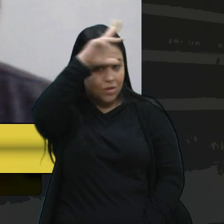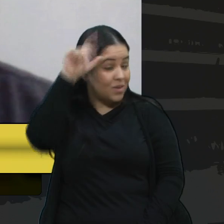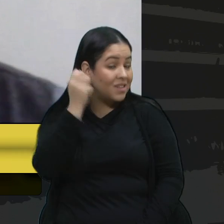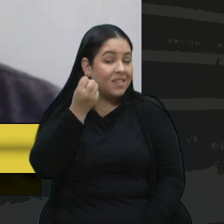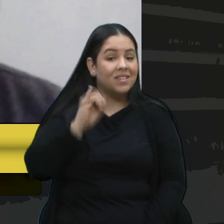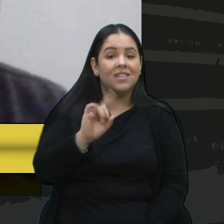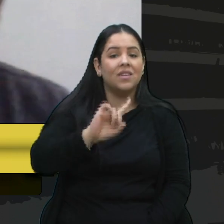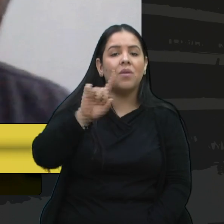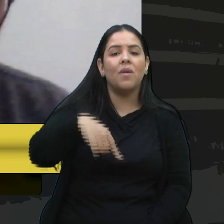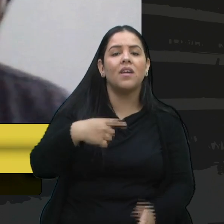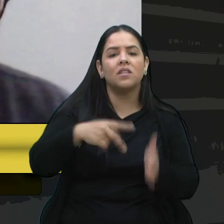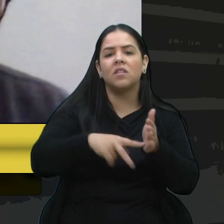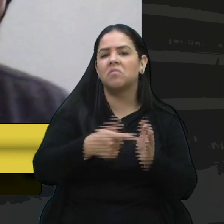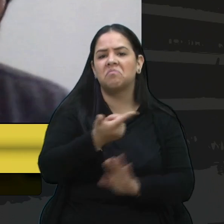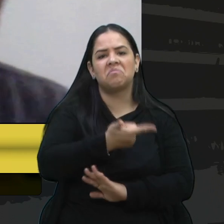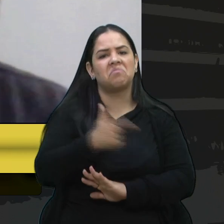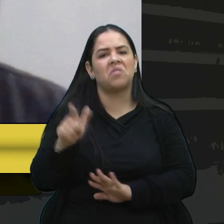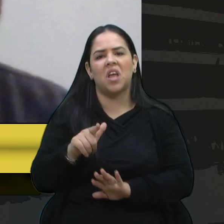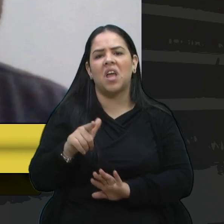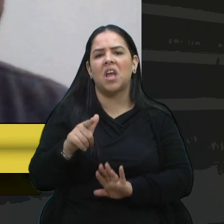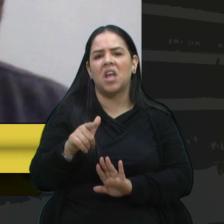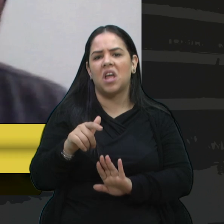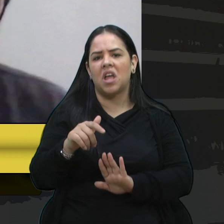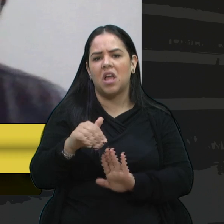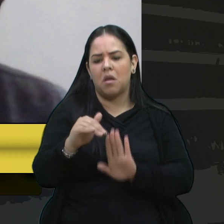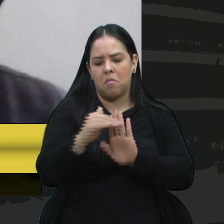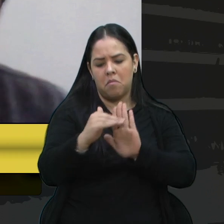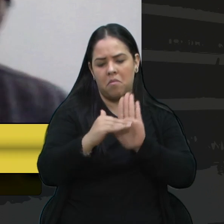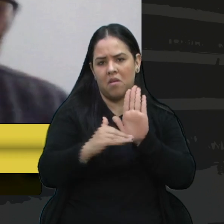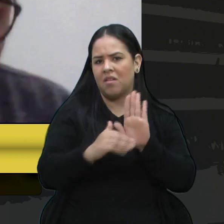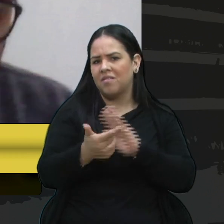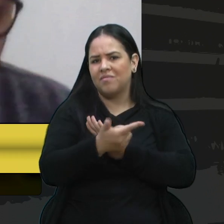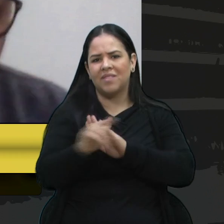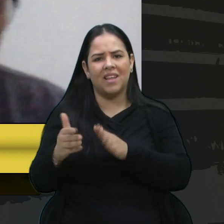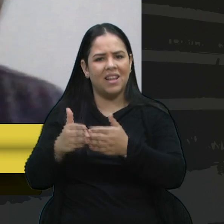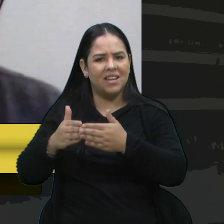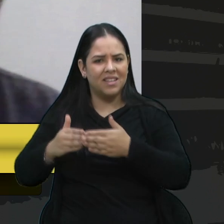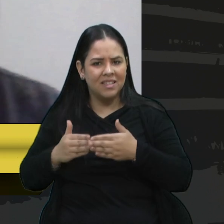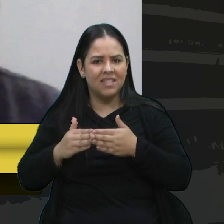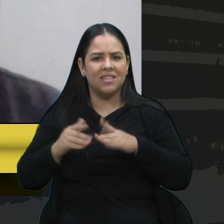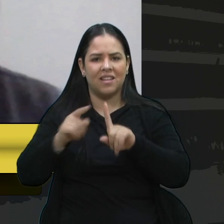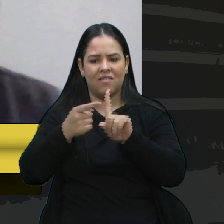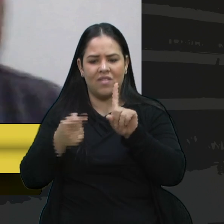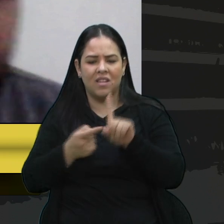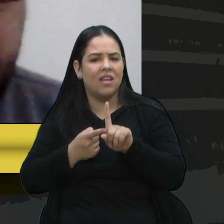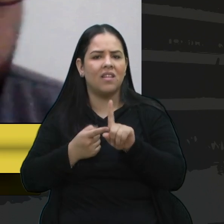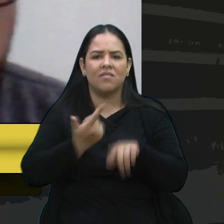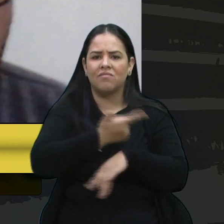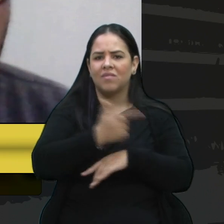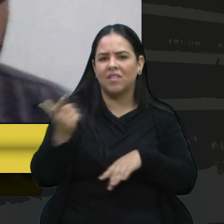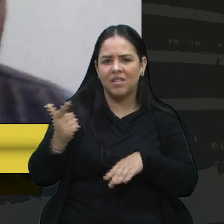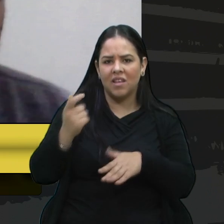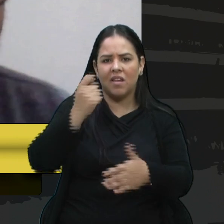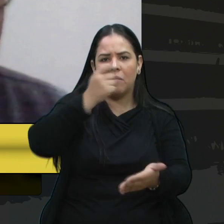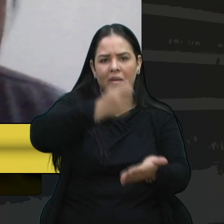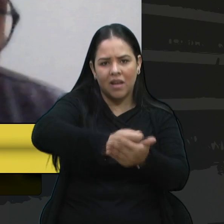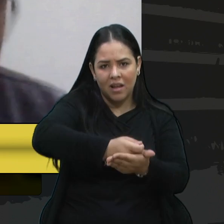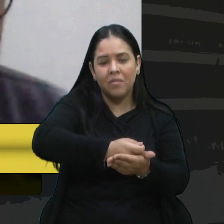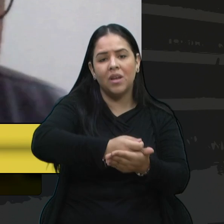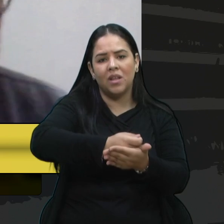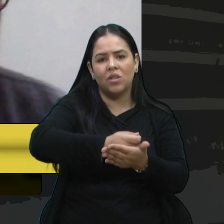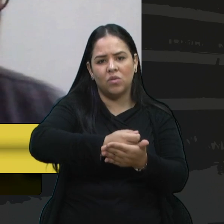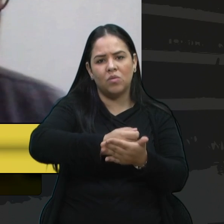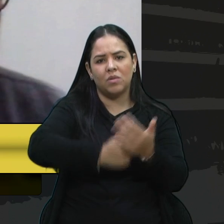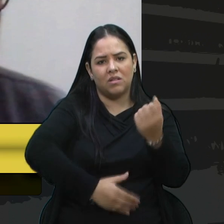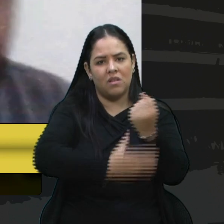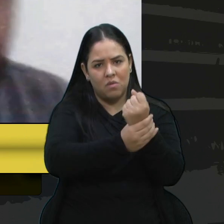sindicato, nós não teríamos estatuto, nós não teríamos licença gestante, insalubridade e tantas outras conquistas que foram